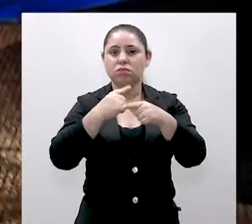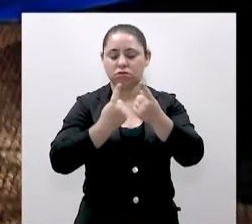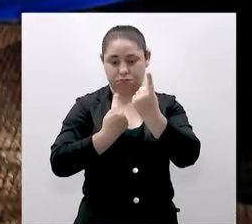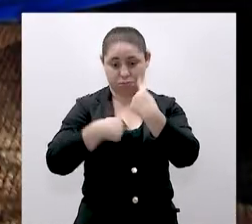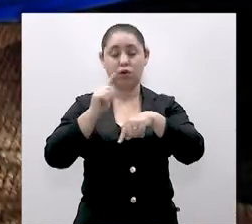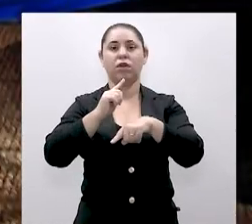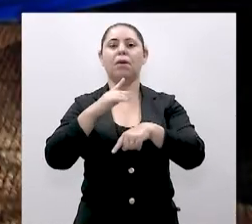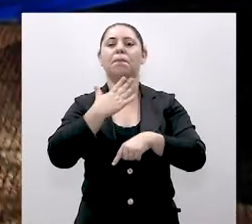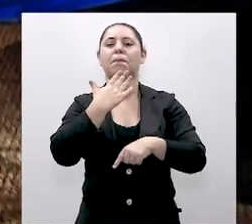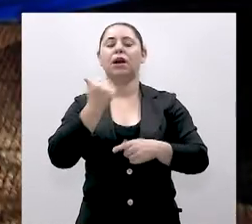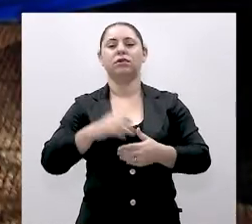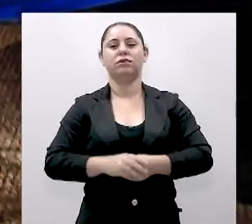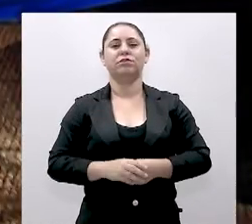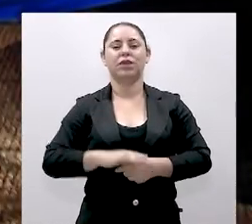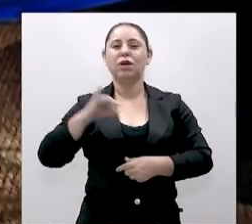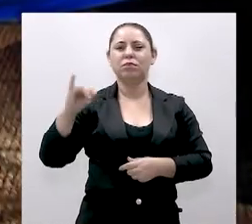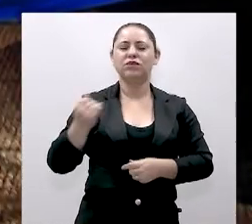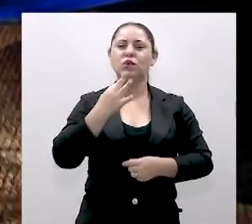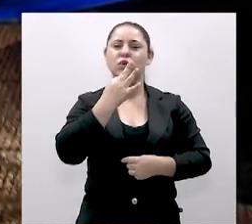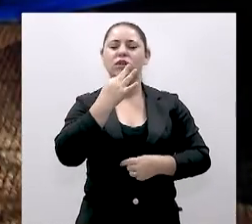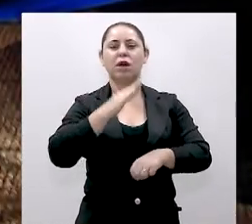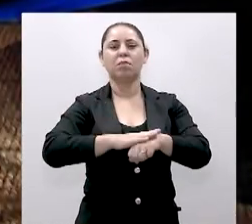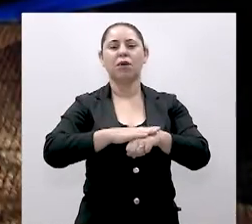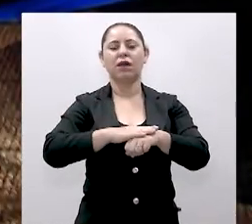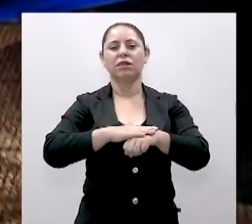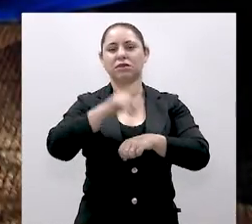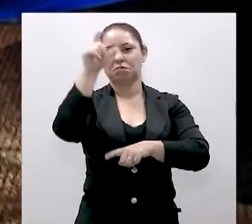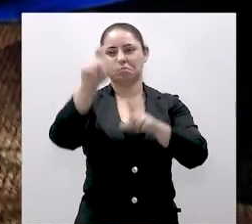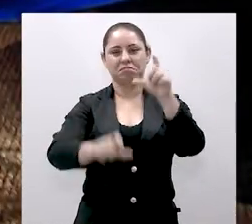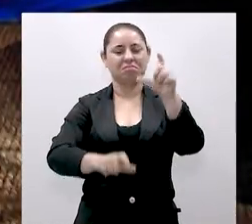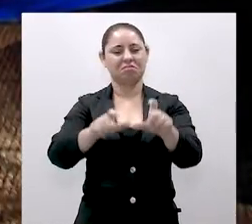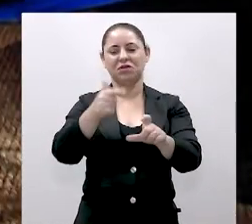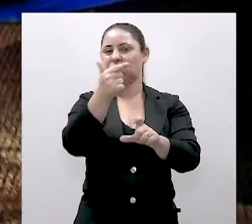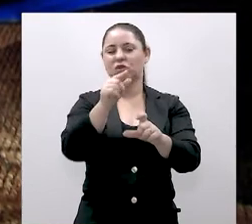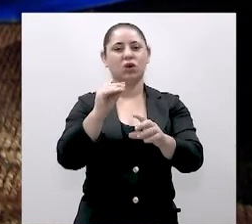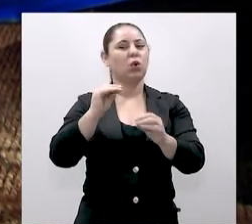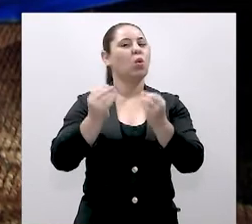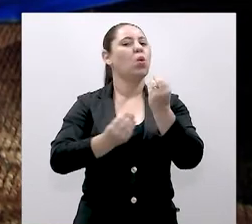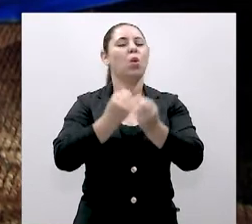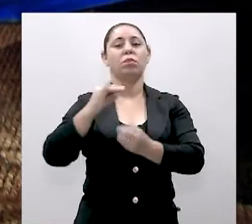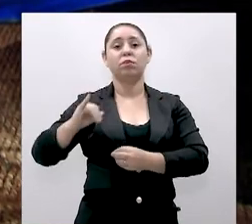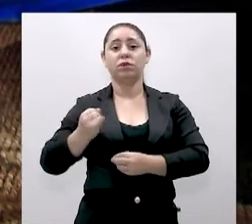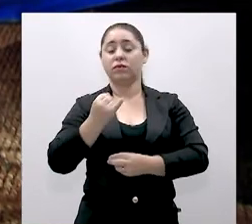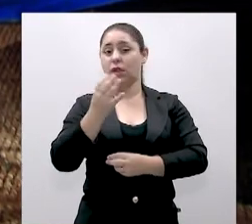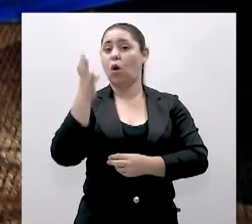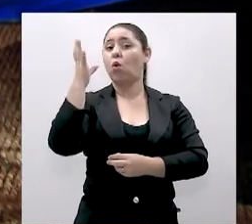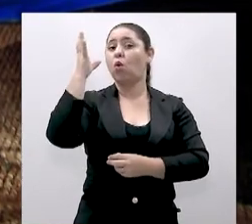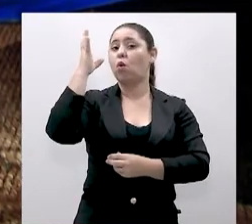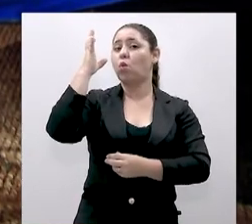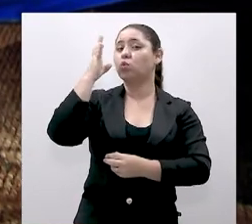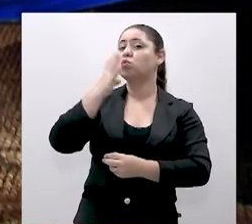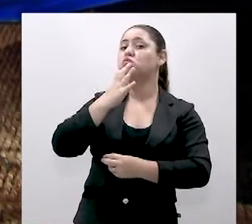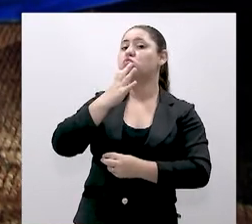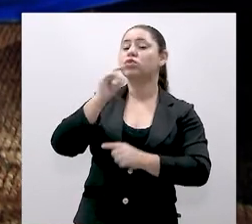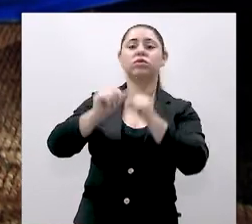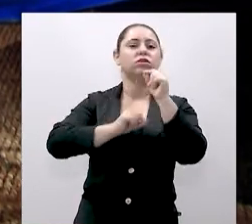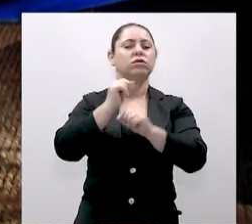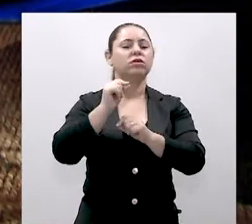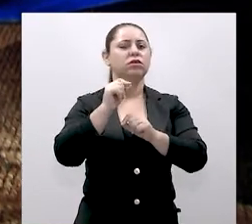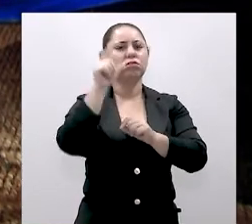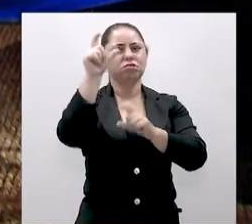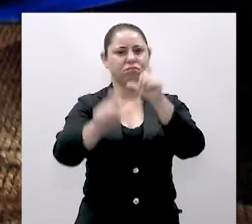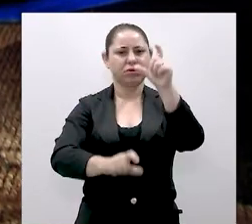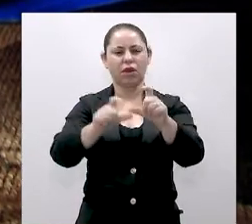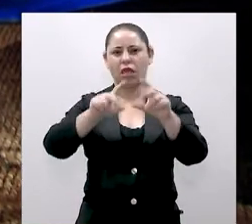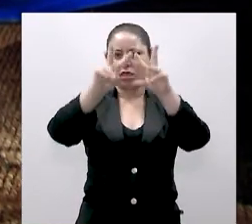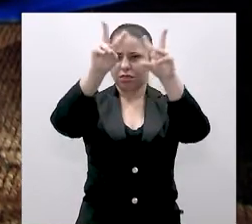centro eu dou seus é aproveitar o nosso programa para conhecer mais as pessoas biografia mas não tem como deixar de aproveitar o seu conhecimento para perguntar